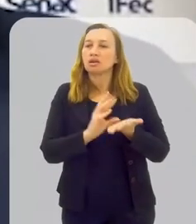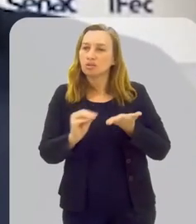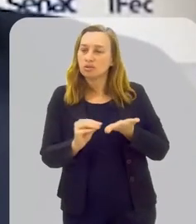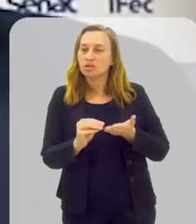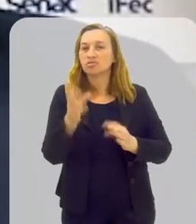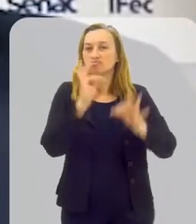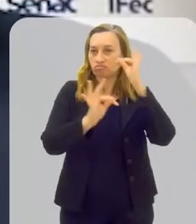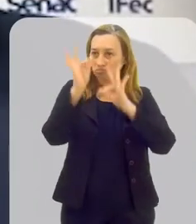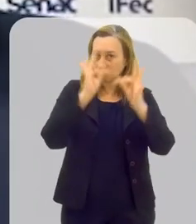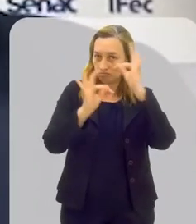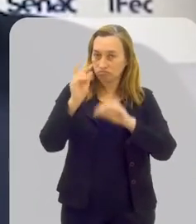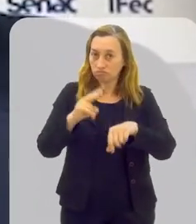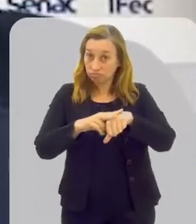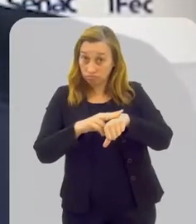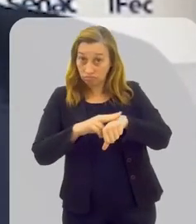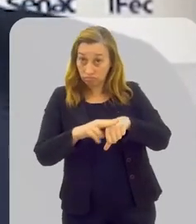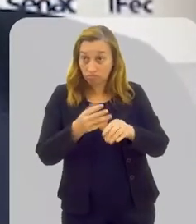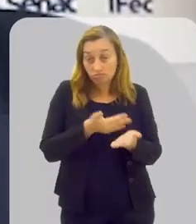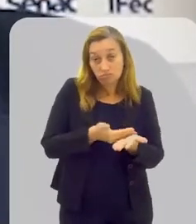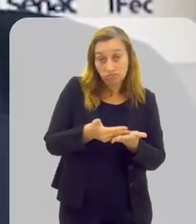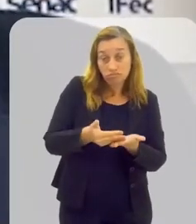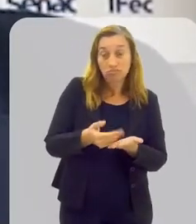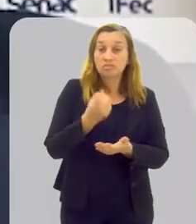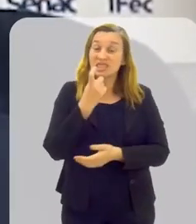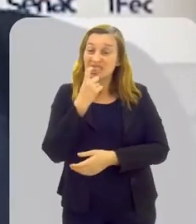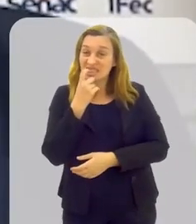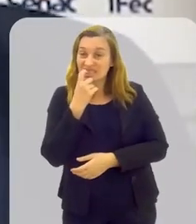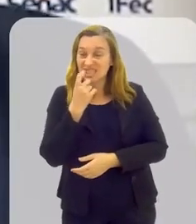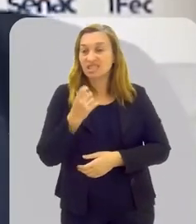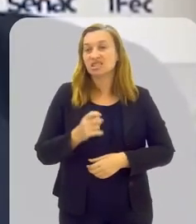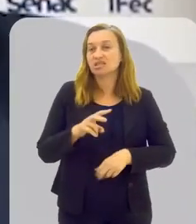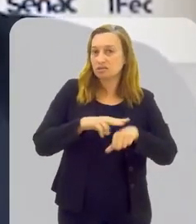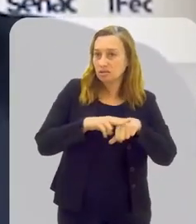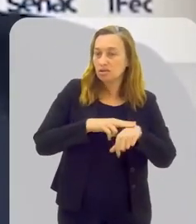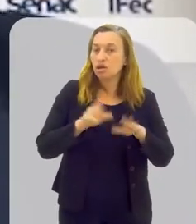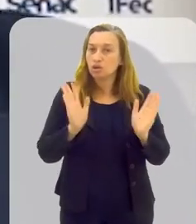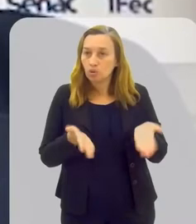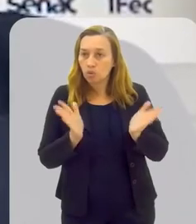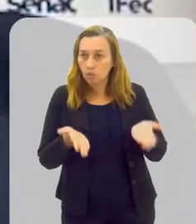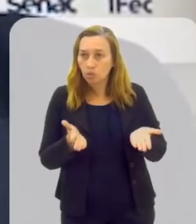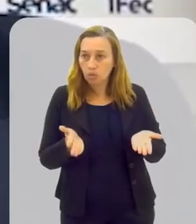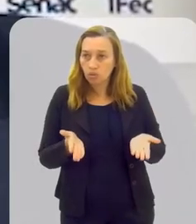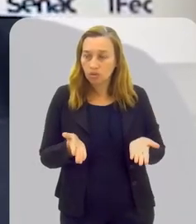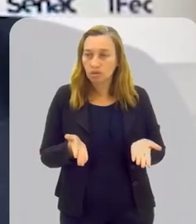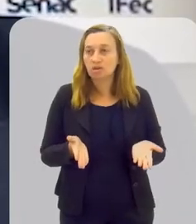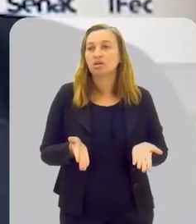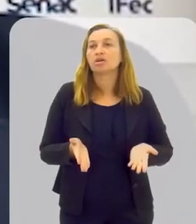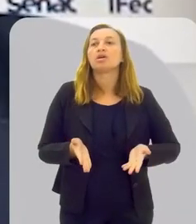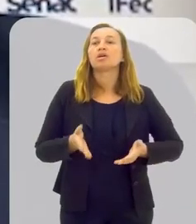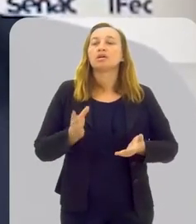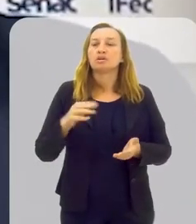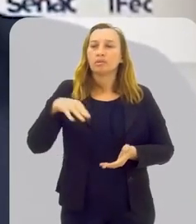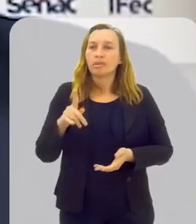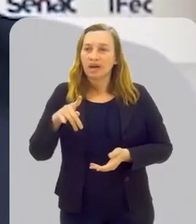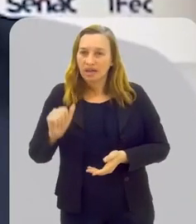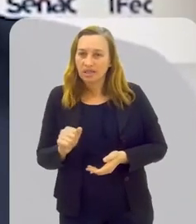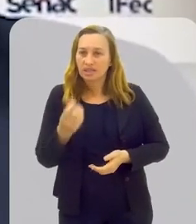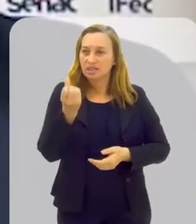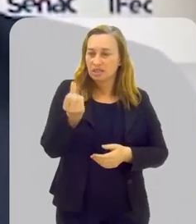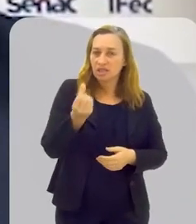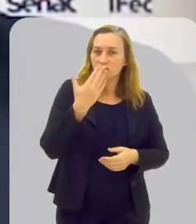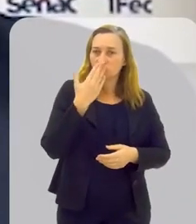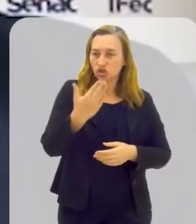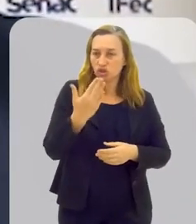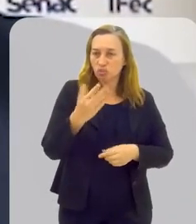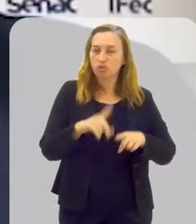aí que veio a nossa pauta das tecnologias verdes iniciamos com plástico fomos com vidro e hoje nós já temos uma máquina que